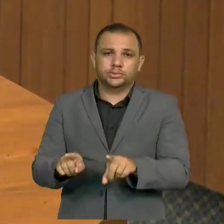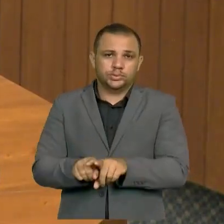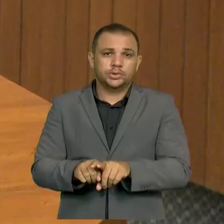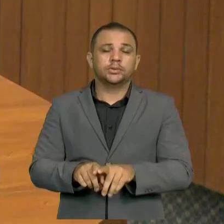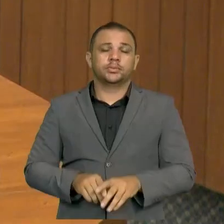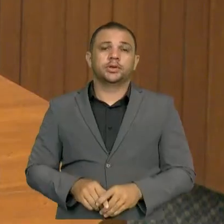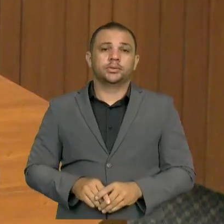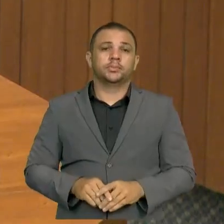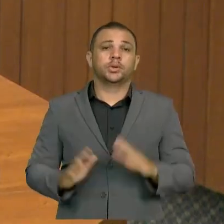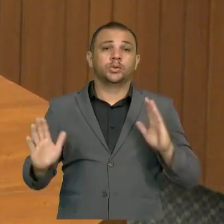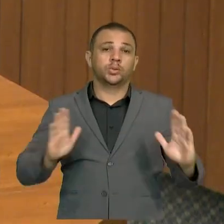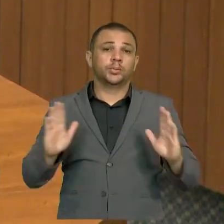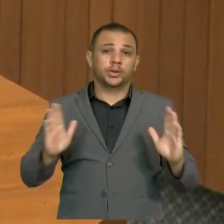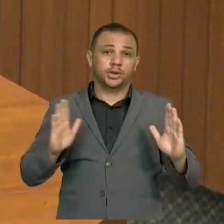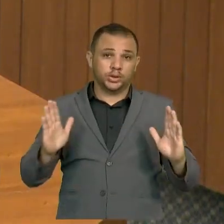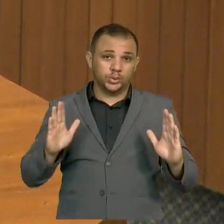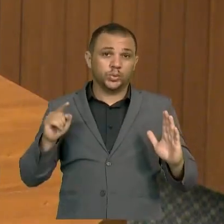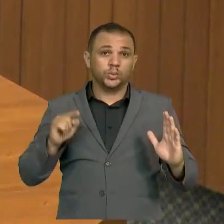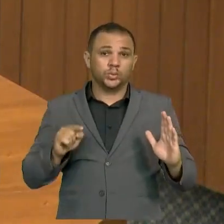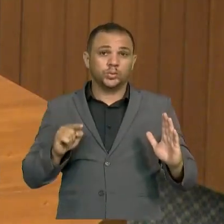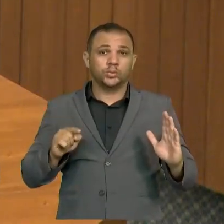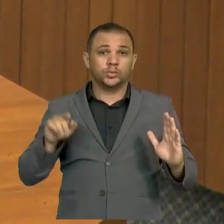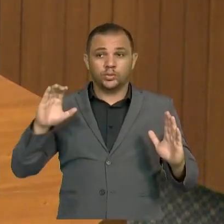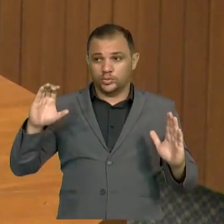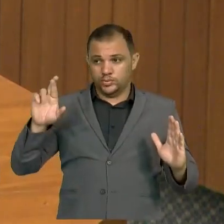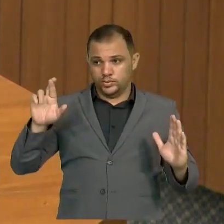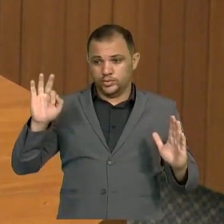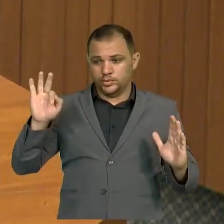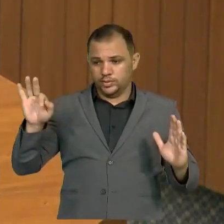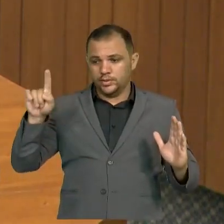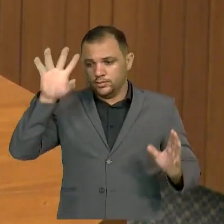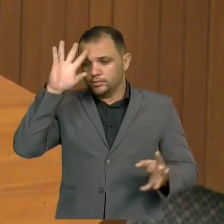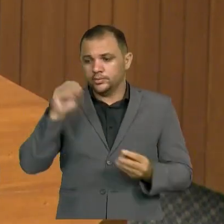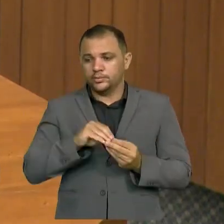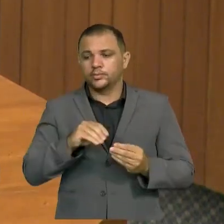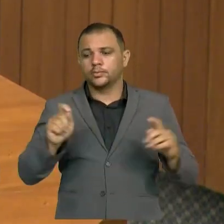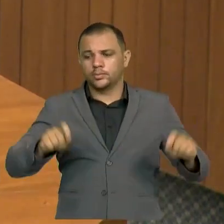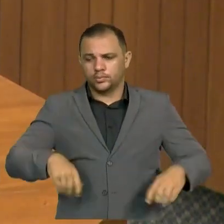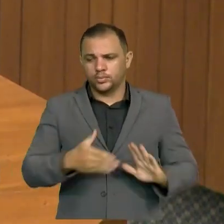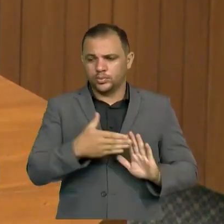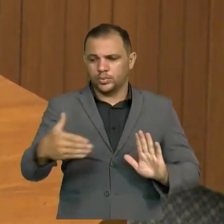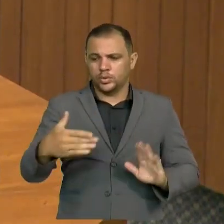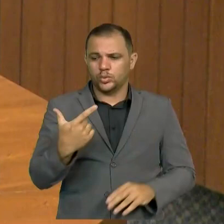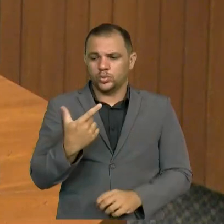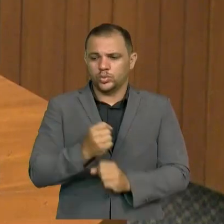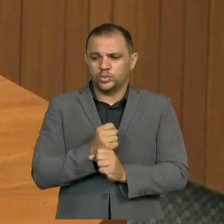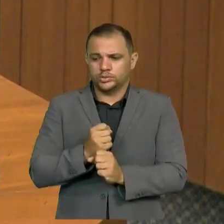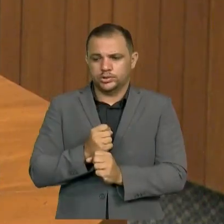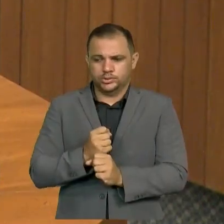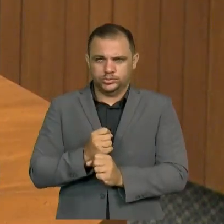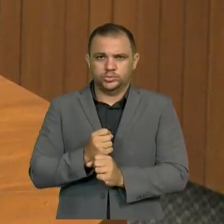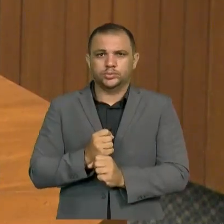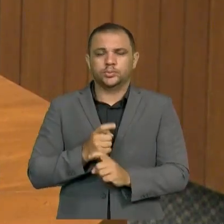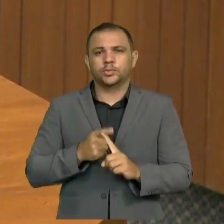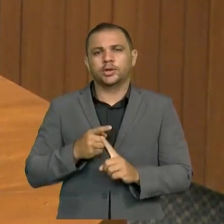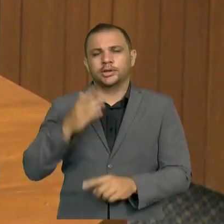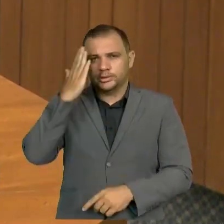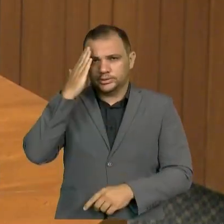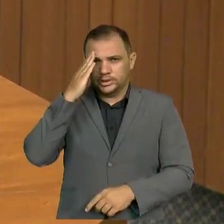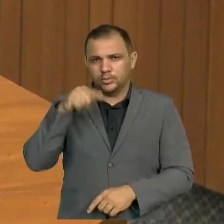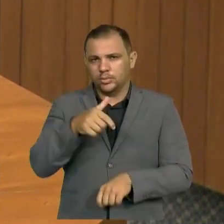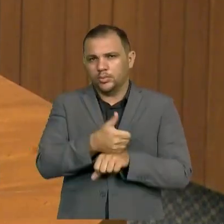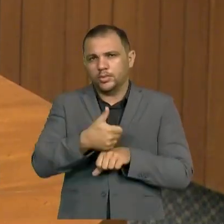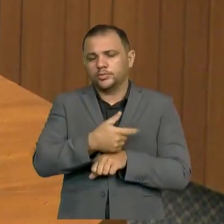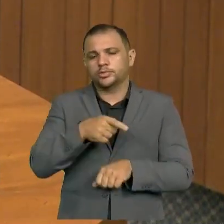num prazo que, inclusive, o próprio CREF concorda naquele momento, porque sabe da importância desses profissionais. Além disso, nós